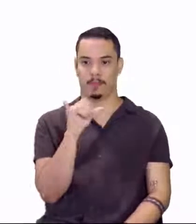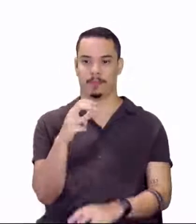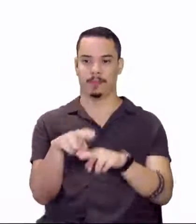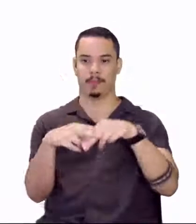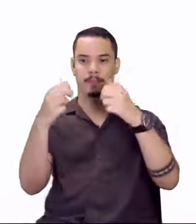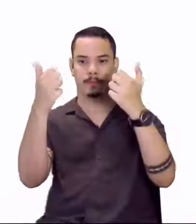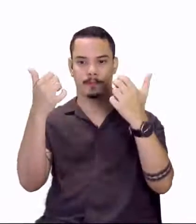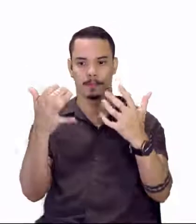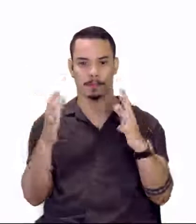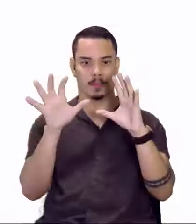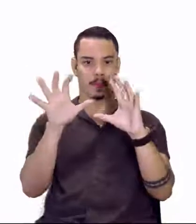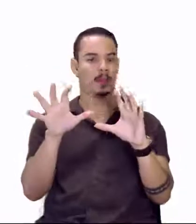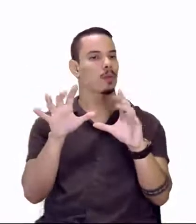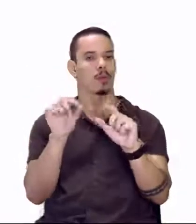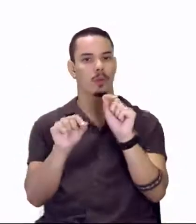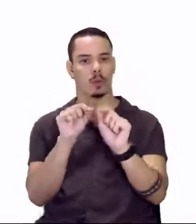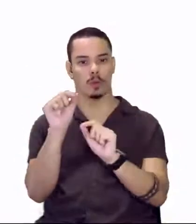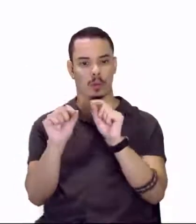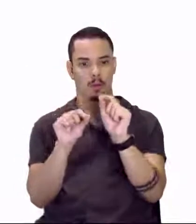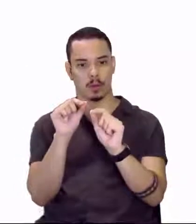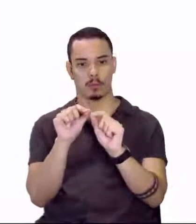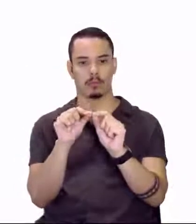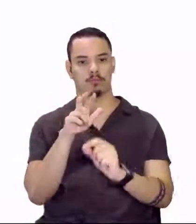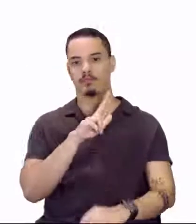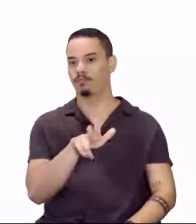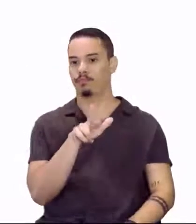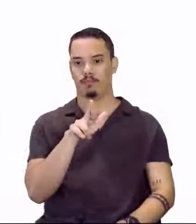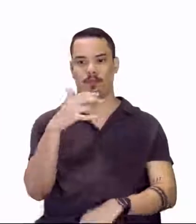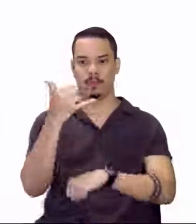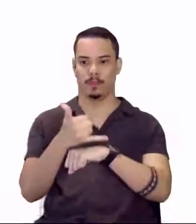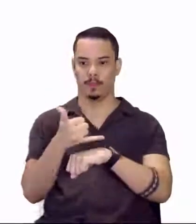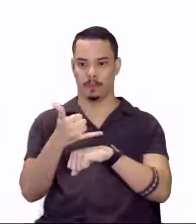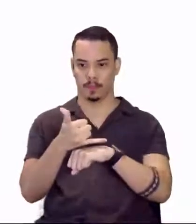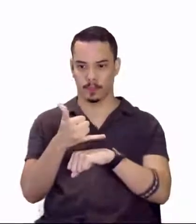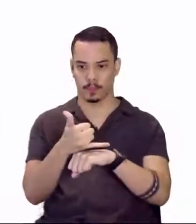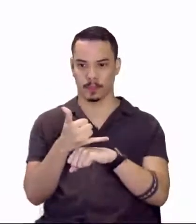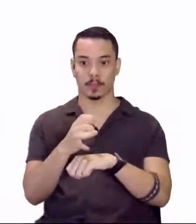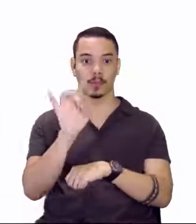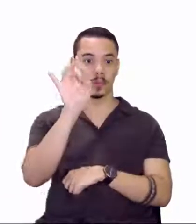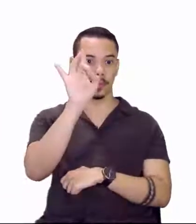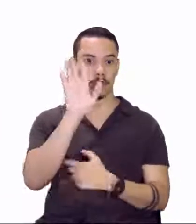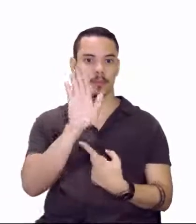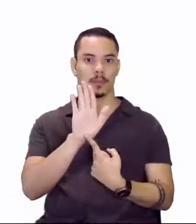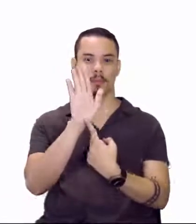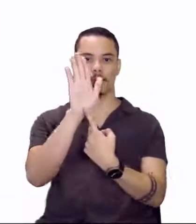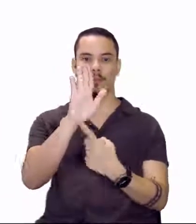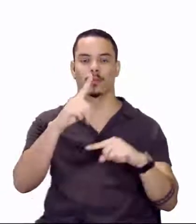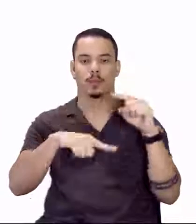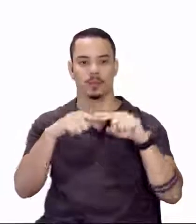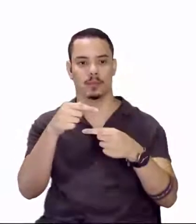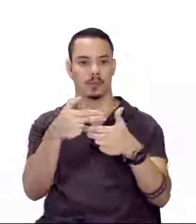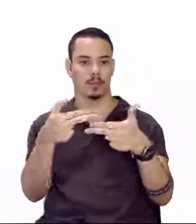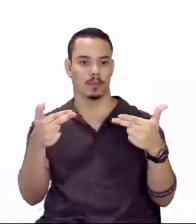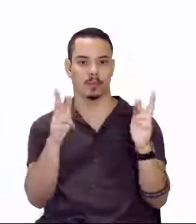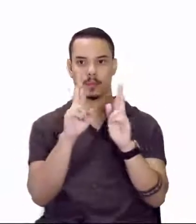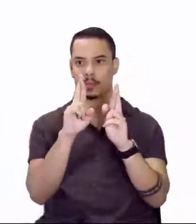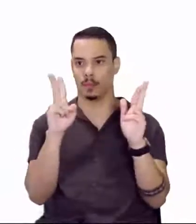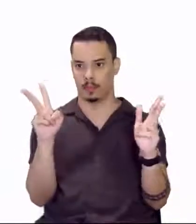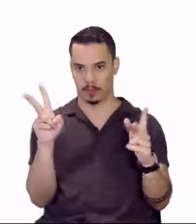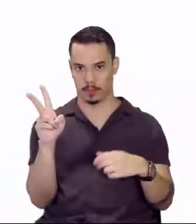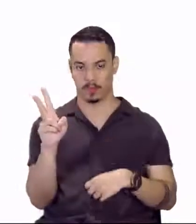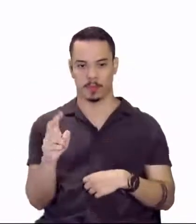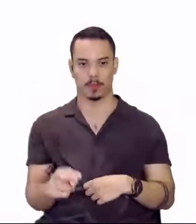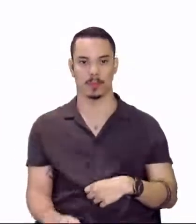falando aqui dos não metais, aqueles que apresentam propriedades diferentes